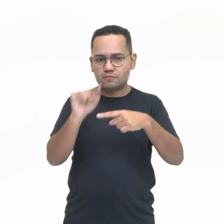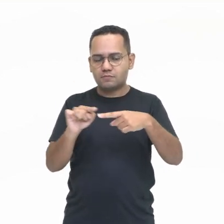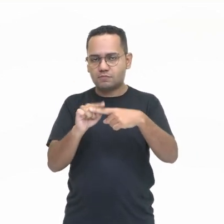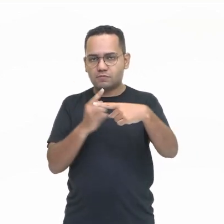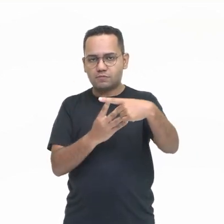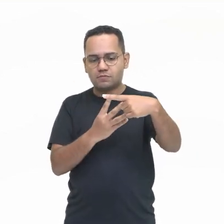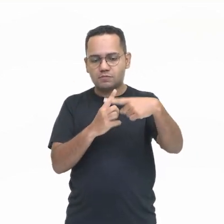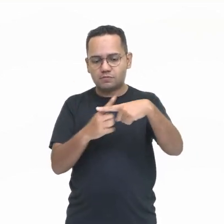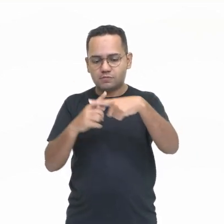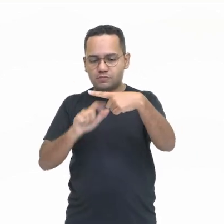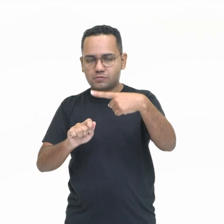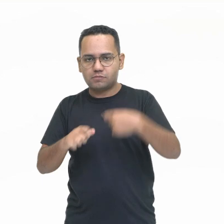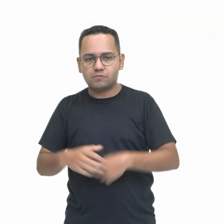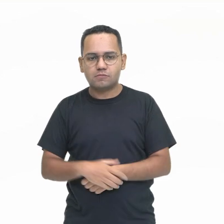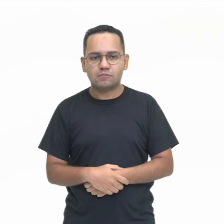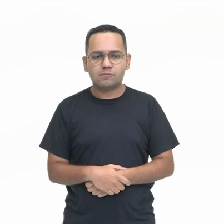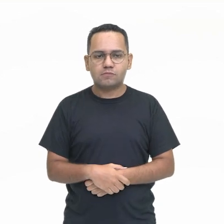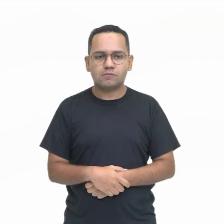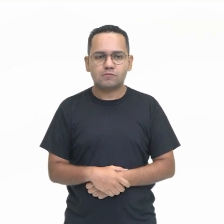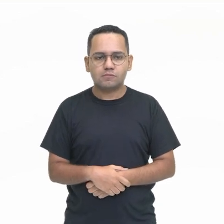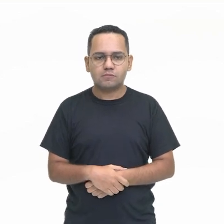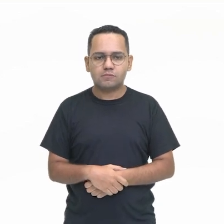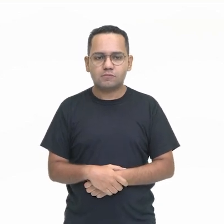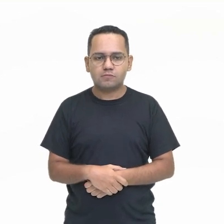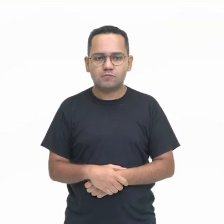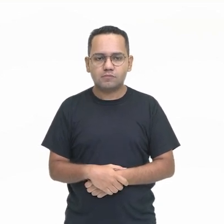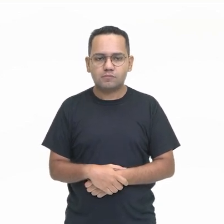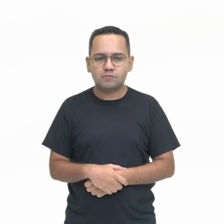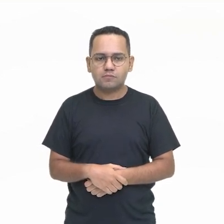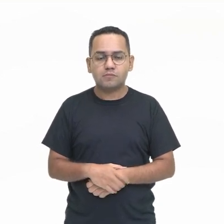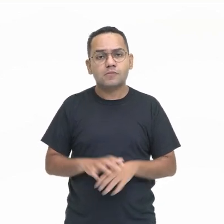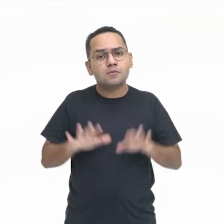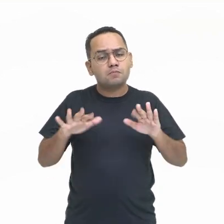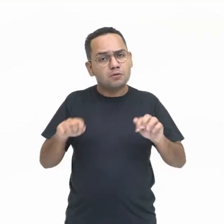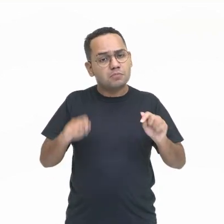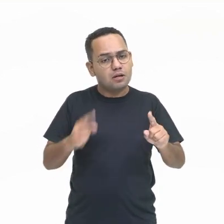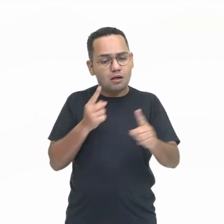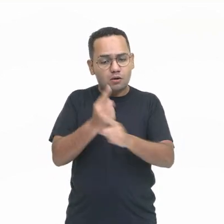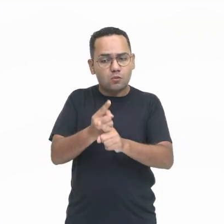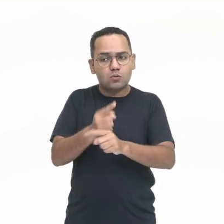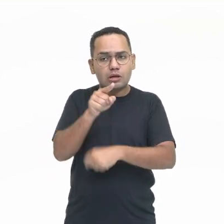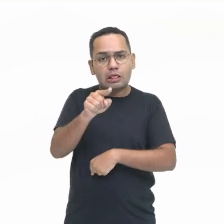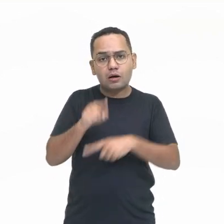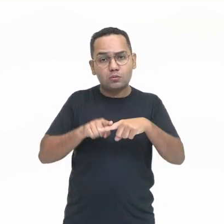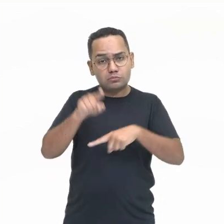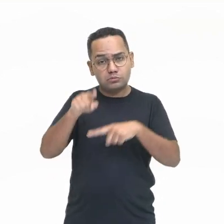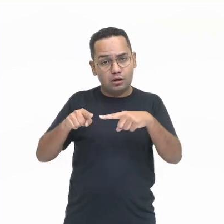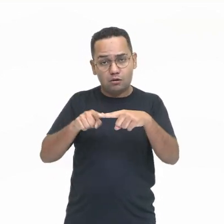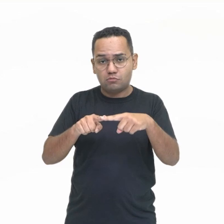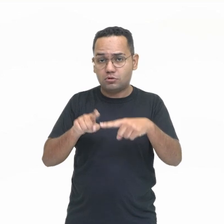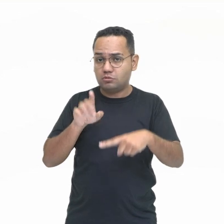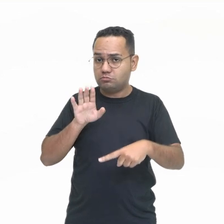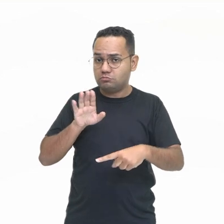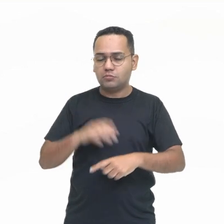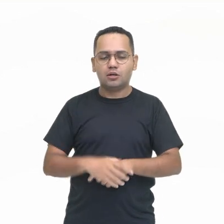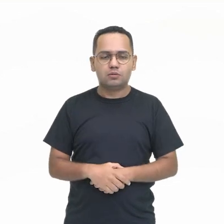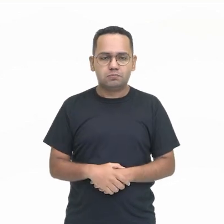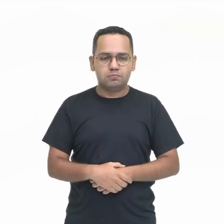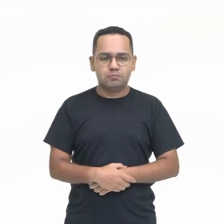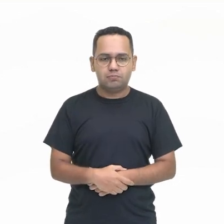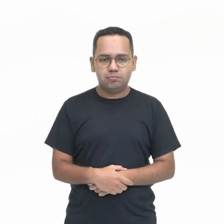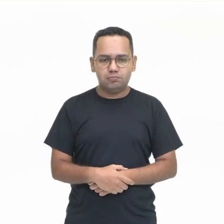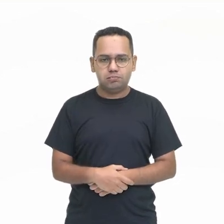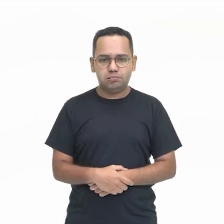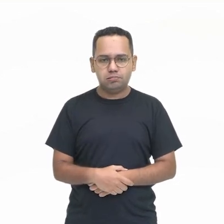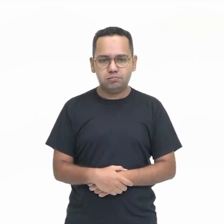E aí eu te aconselho a dar preferência a calcular primeiro o valor do delta, certo? Lembrando que a nossa função ela